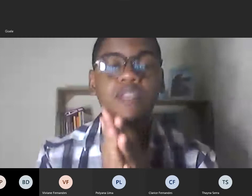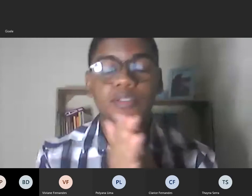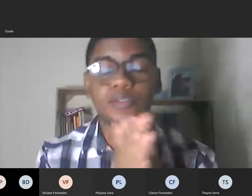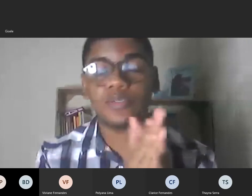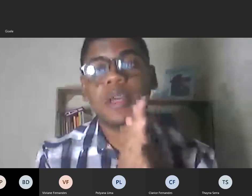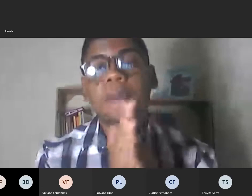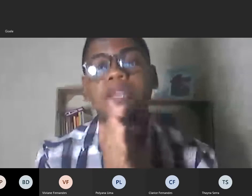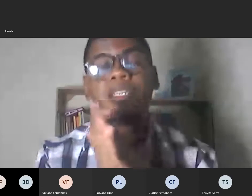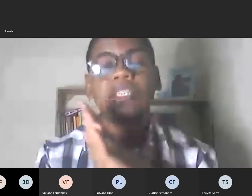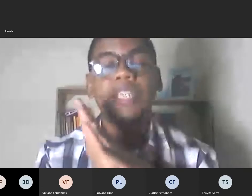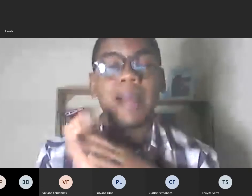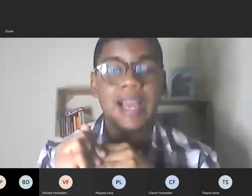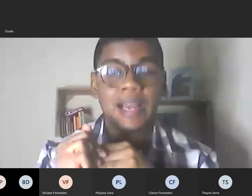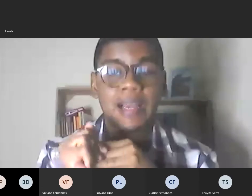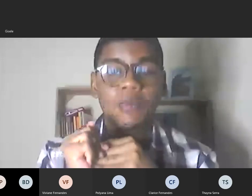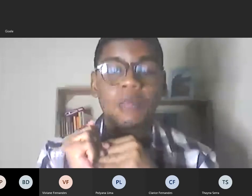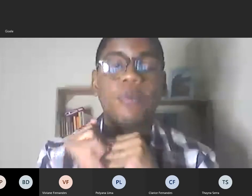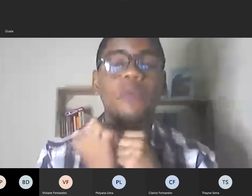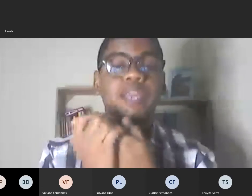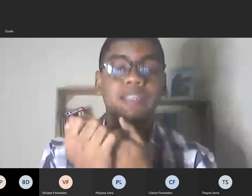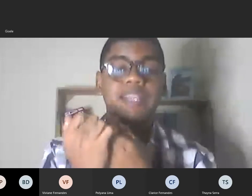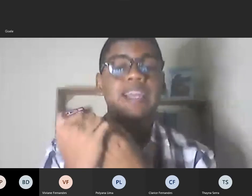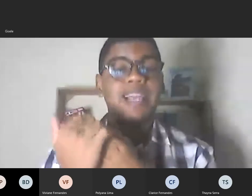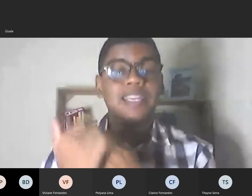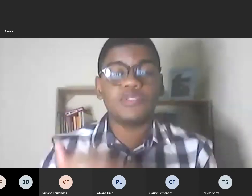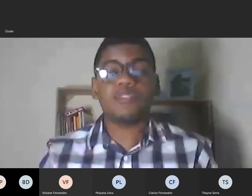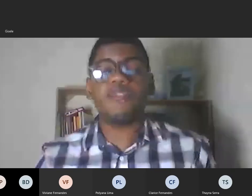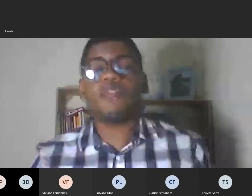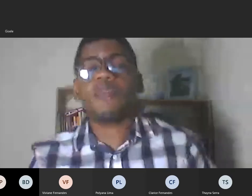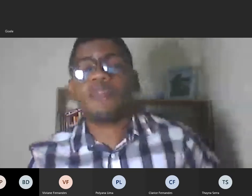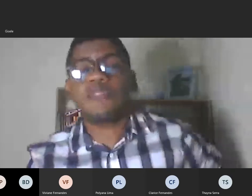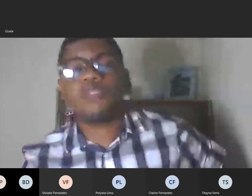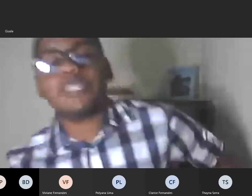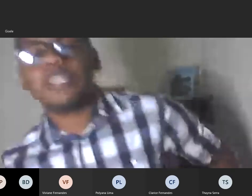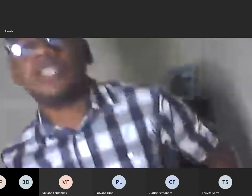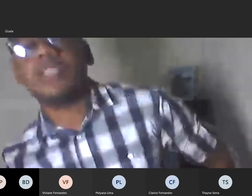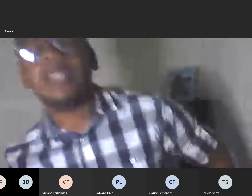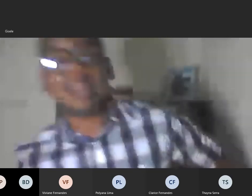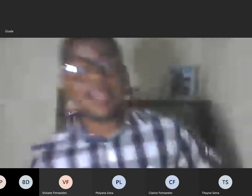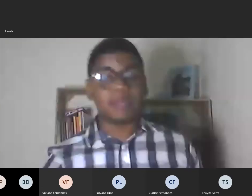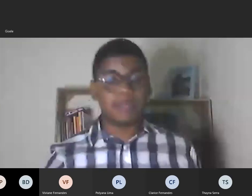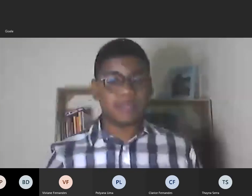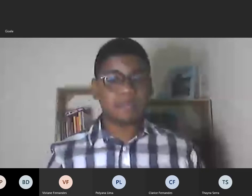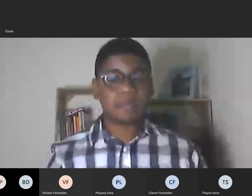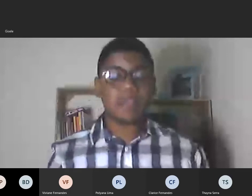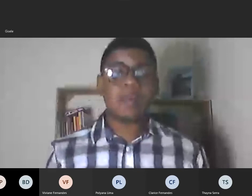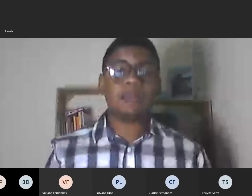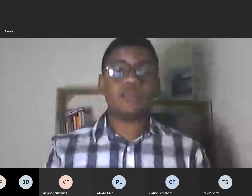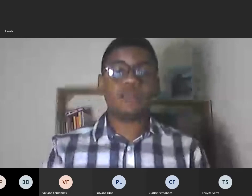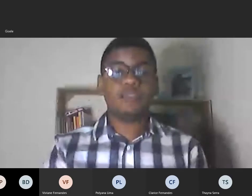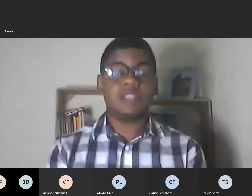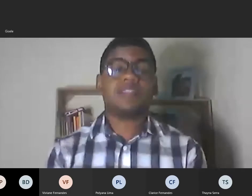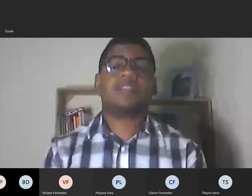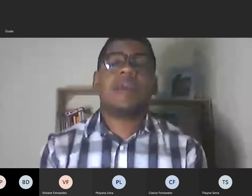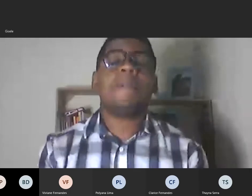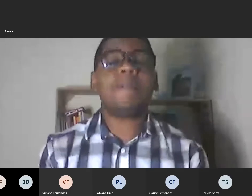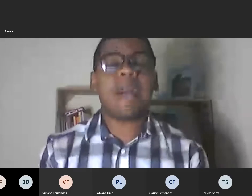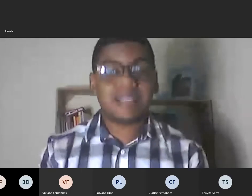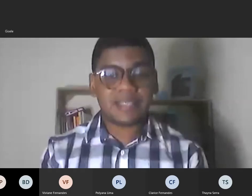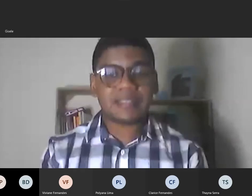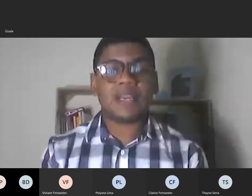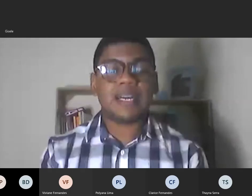produziu esses vídeos para a gente trabalhar o português. Na realidade, os vídeos não foram produzidos para a gente ensinar Libras para os